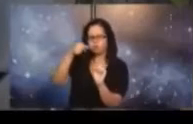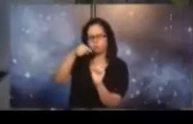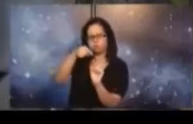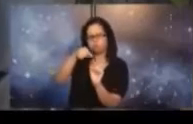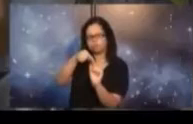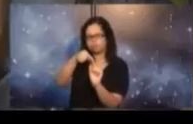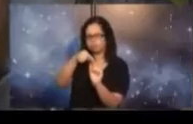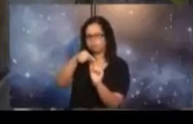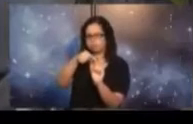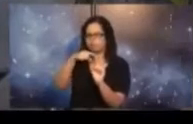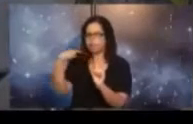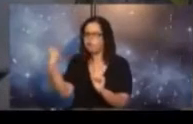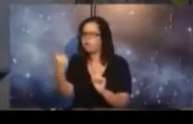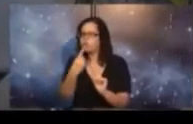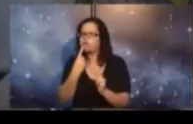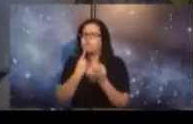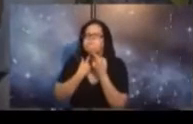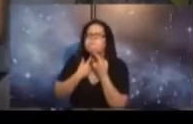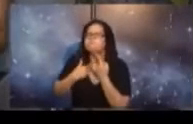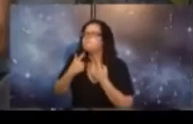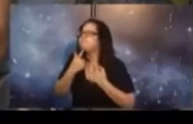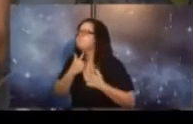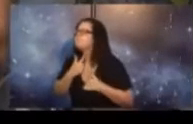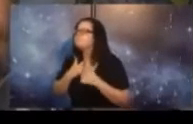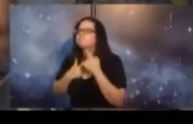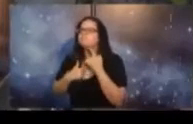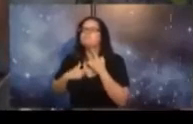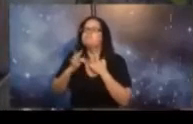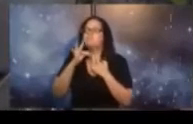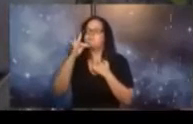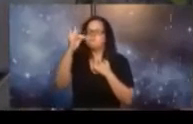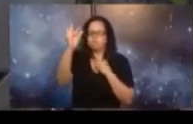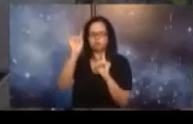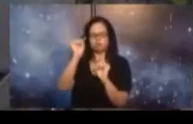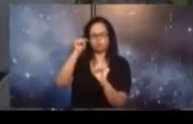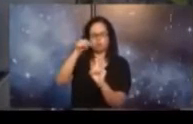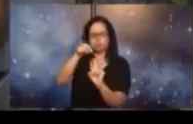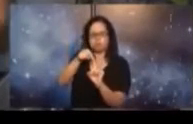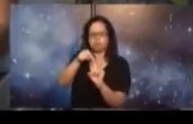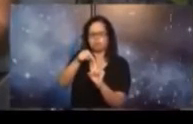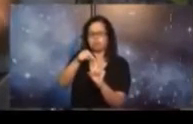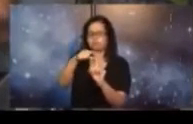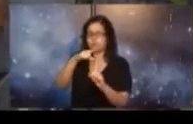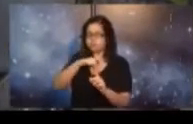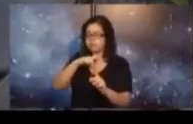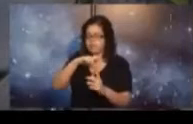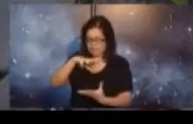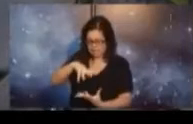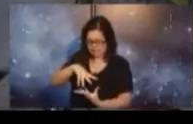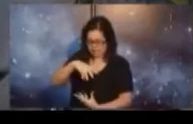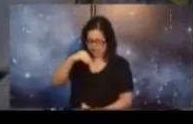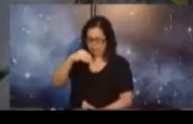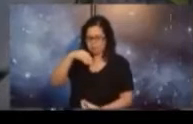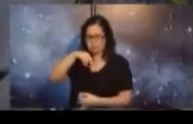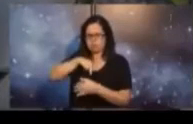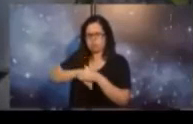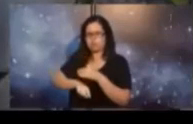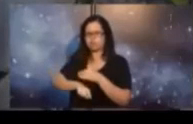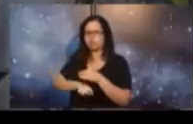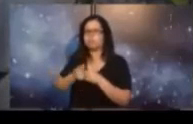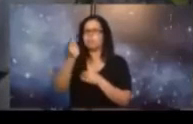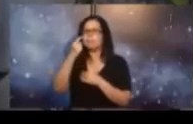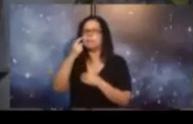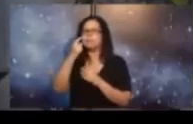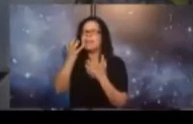objetivos, nós ansiamos. Há uma parte do nosso psiquismo que anseia pelo mundo